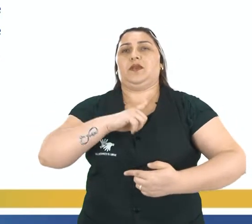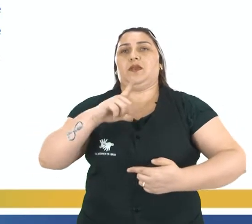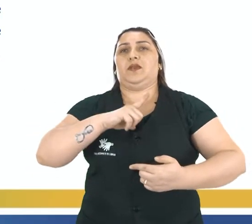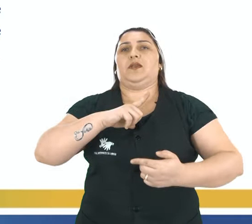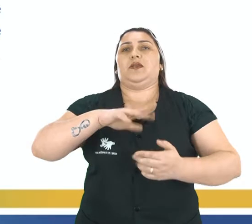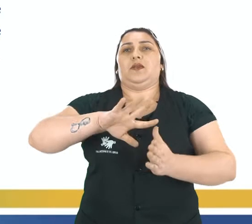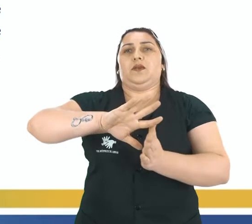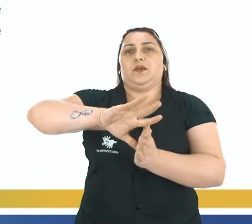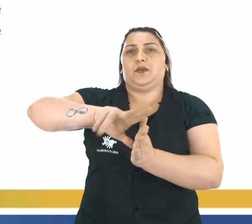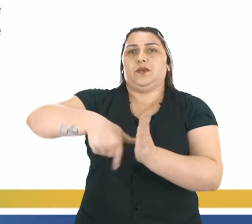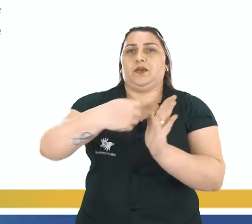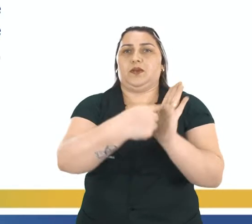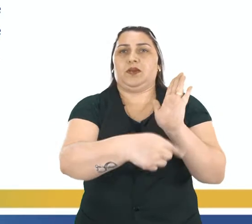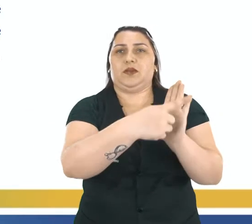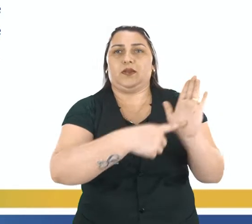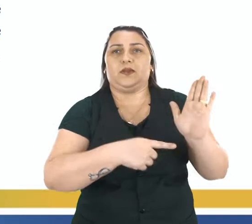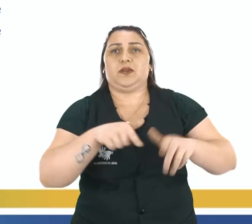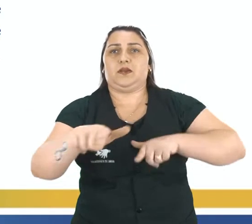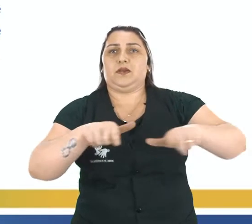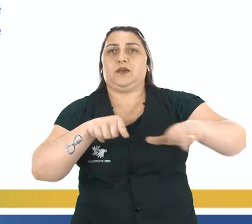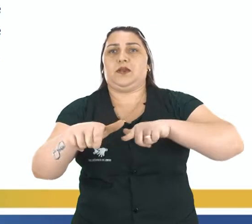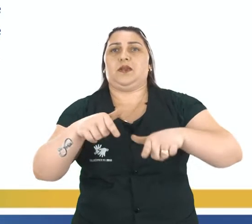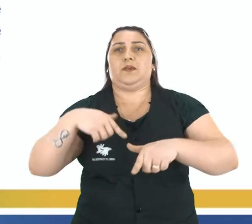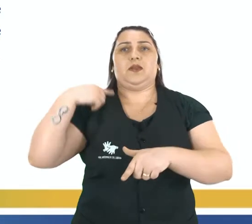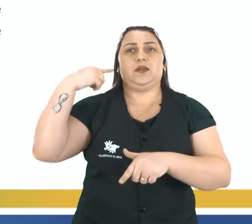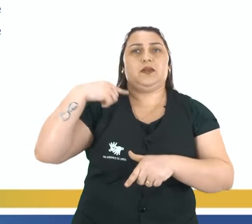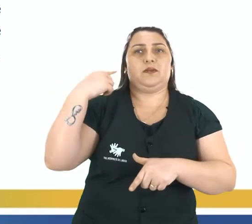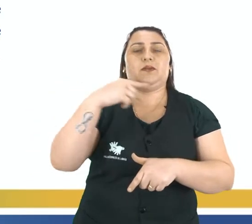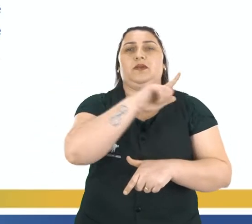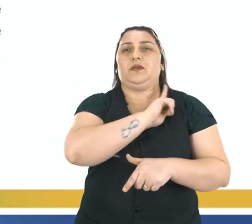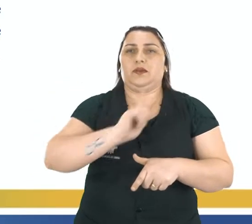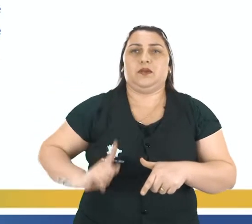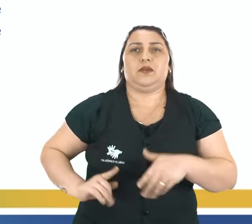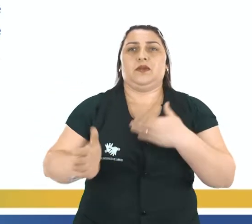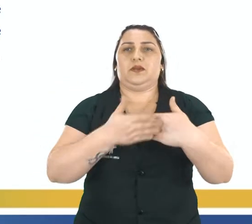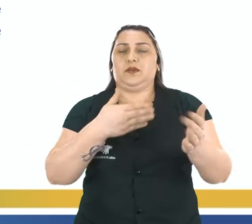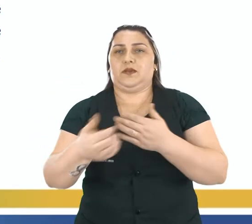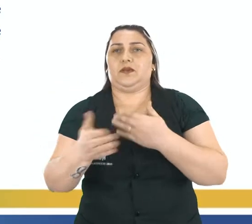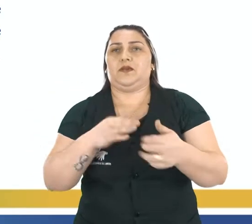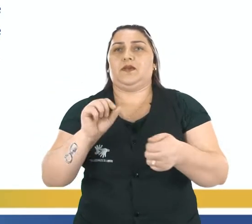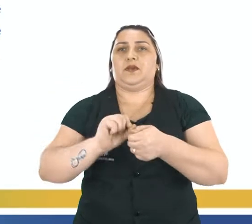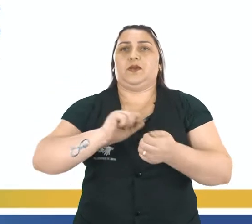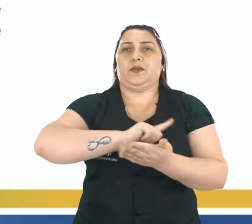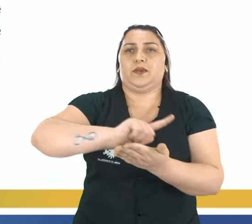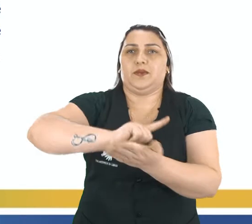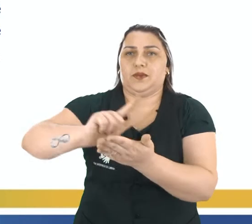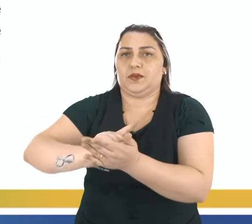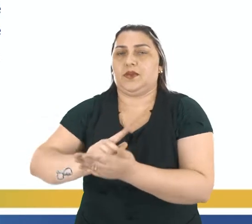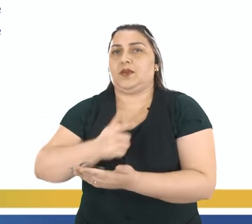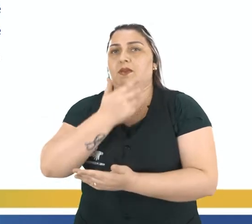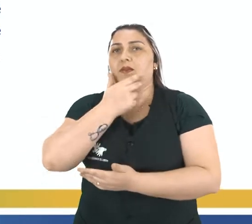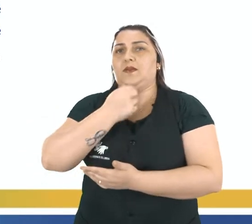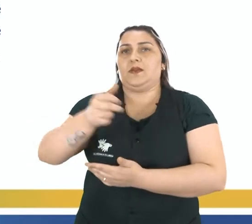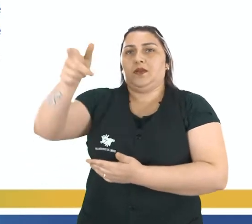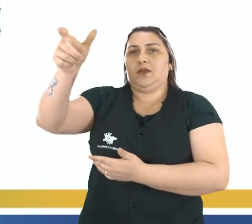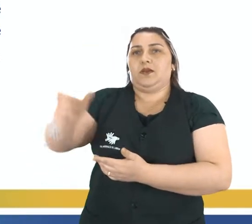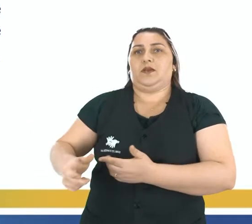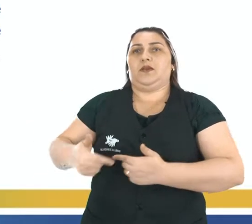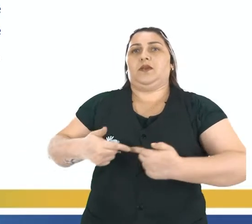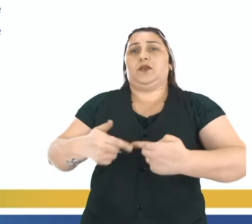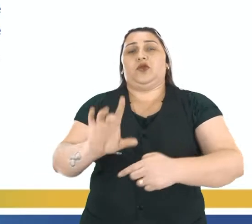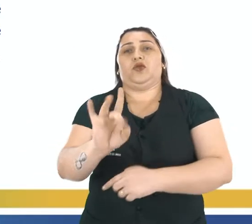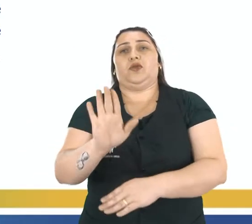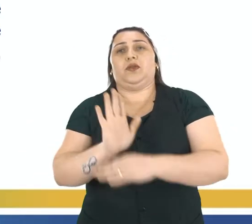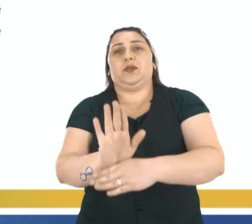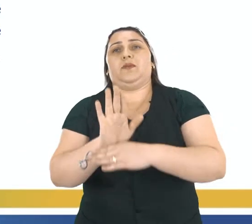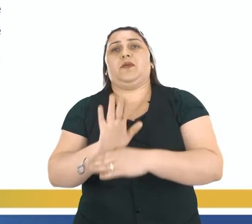mandatos cassados, principalmente alguns políticos que eram opositores ao governo, então eles vão tentar fazer um limpa nos políticos e deixar só aqueles que